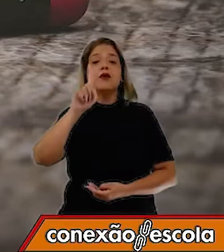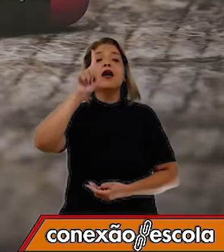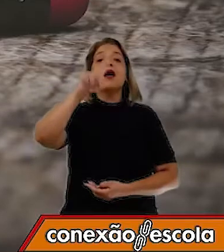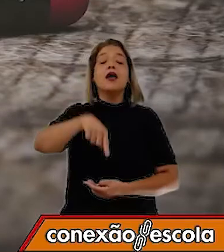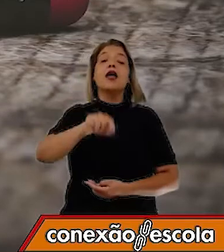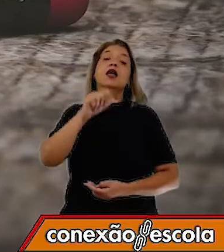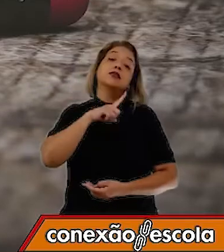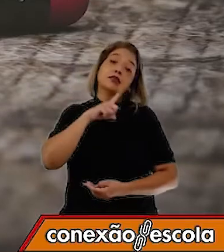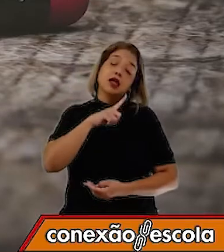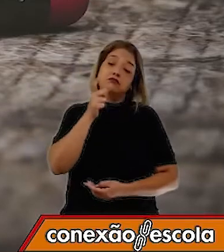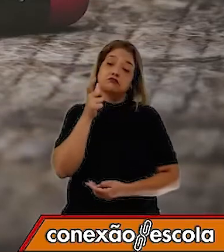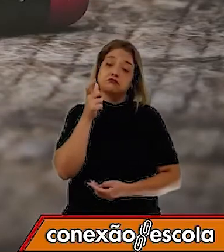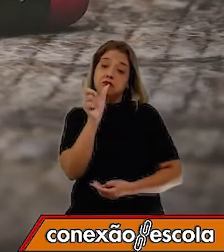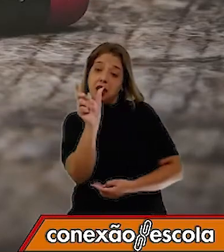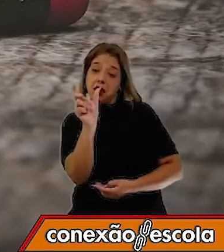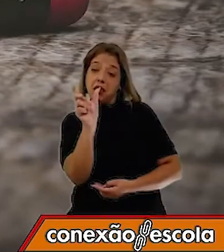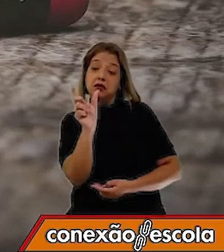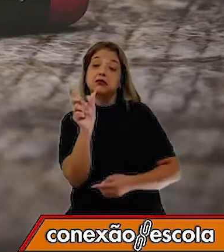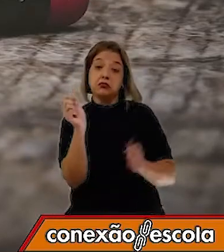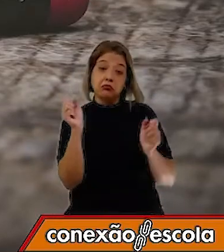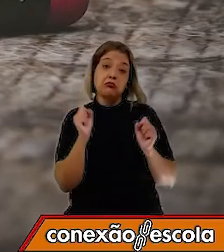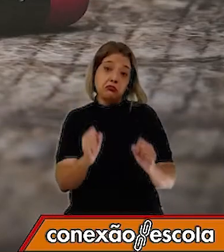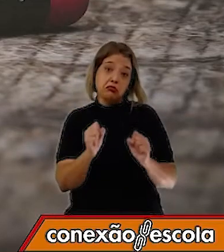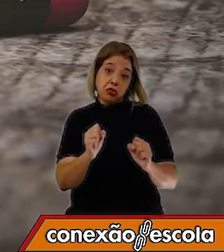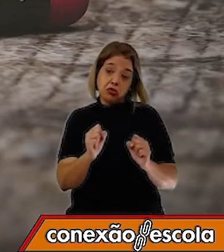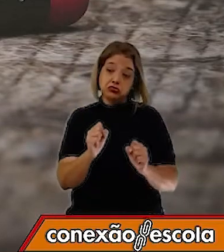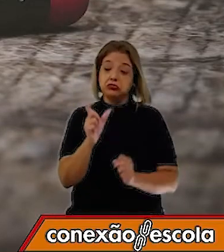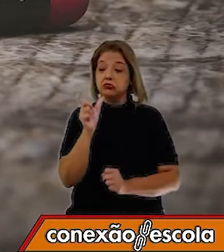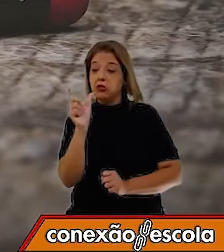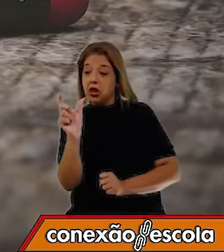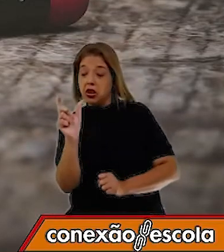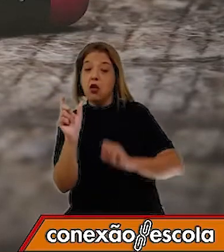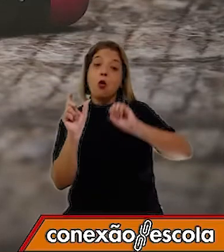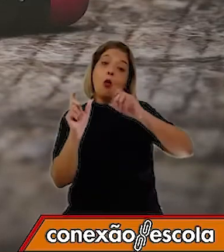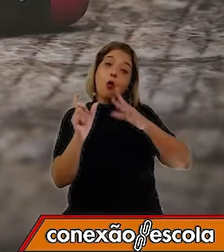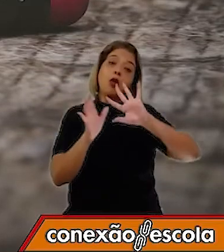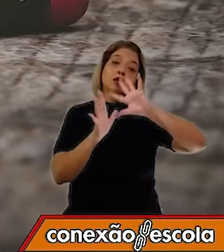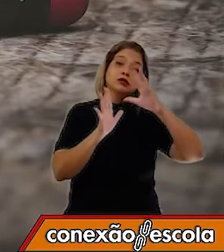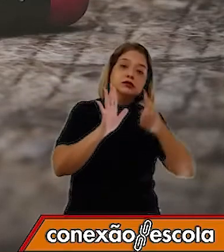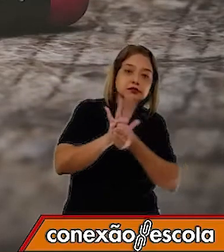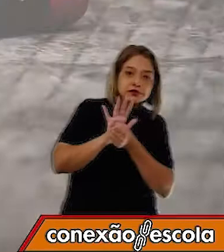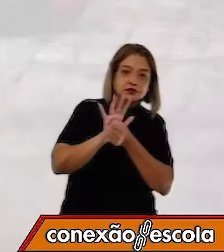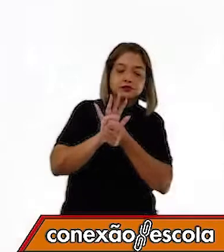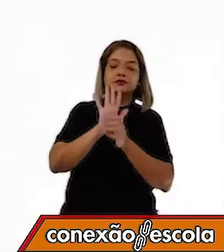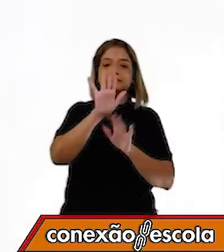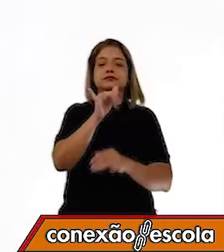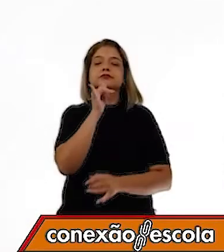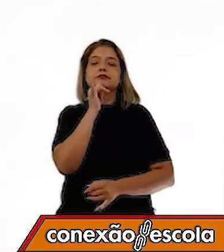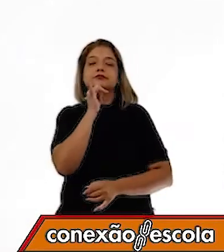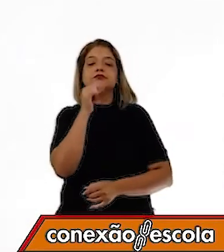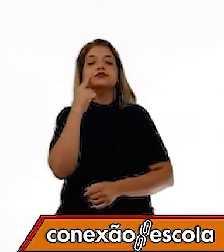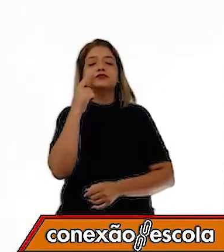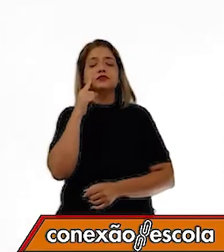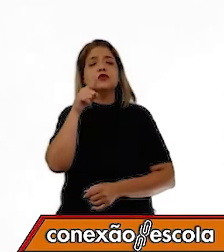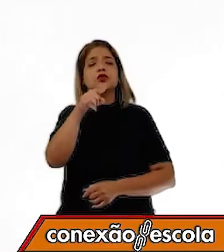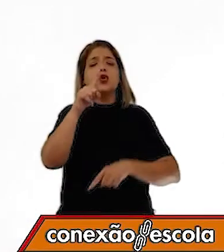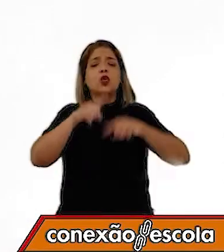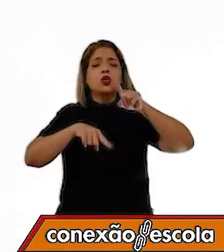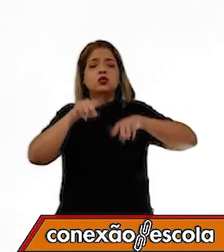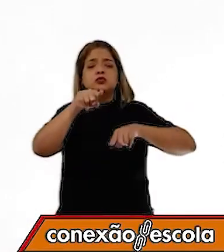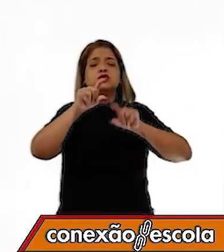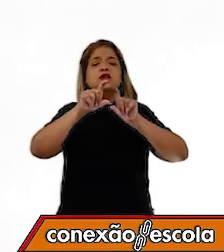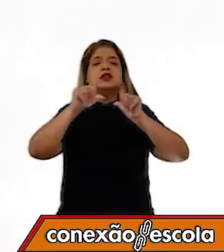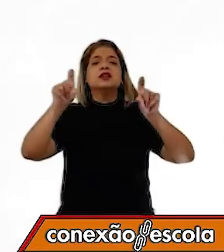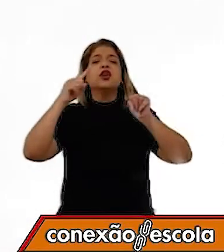por palavras ou símbolos. Vamos ver o exemplo. Que objeto é esse daí?